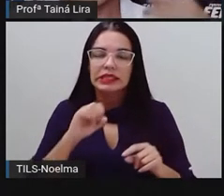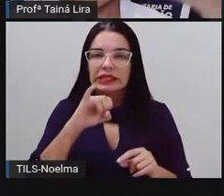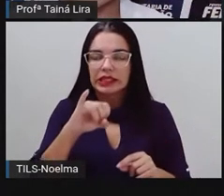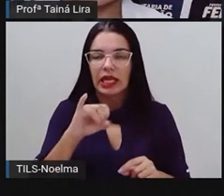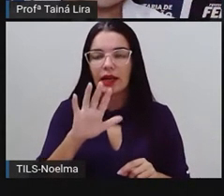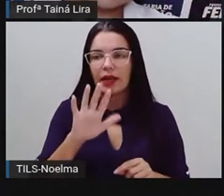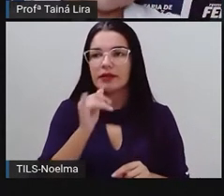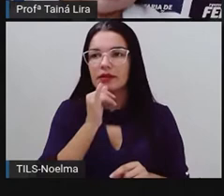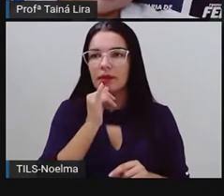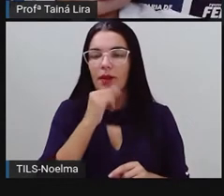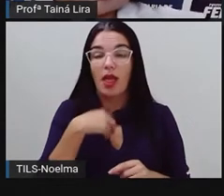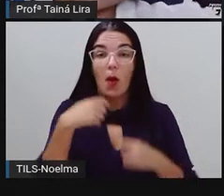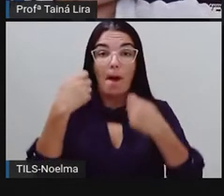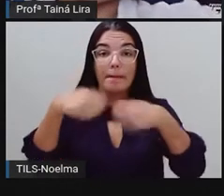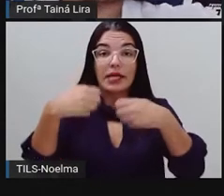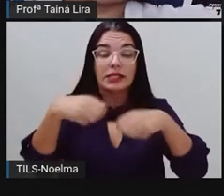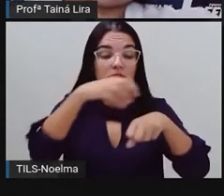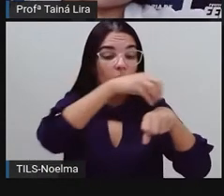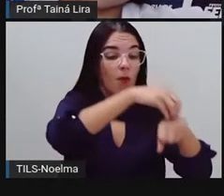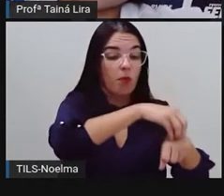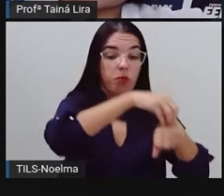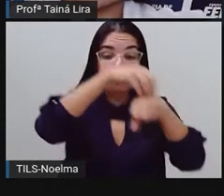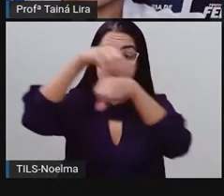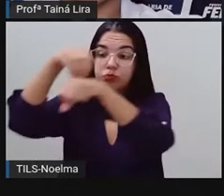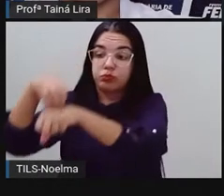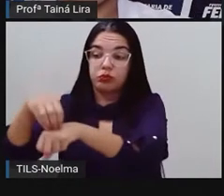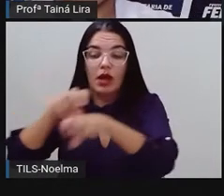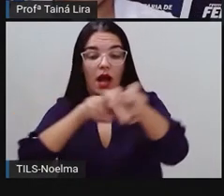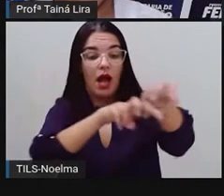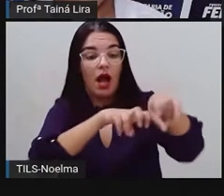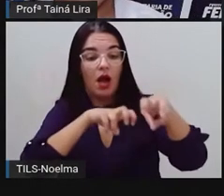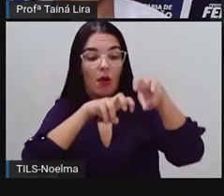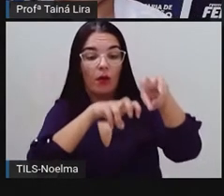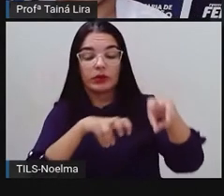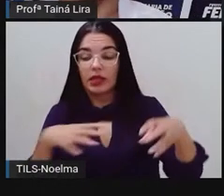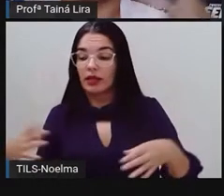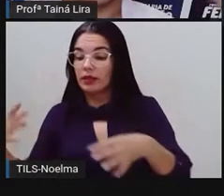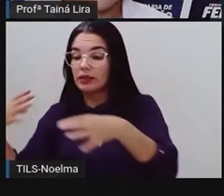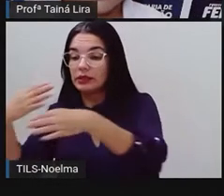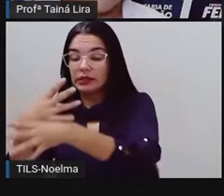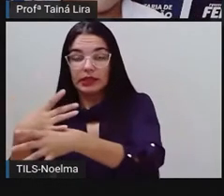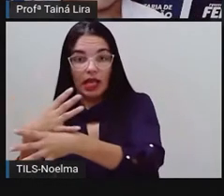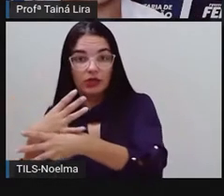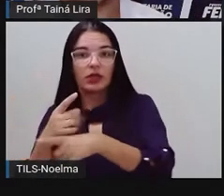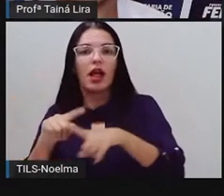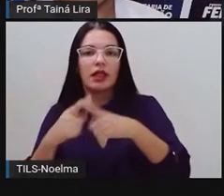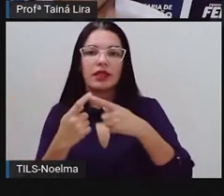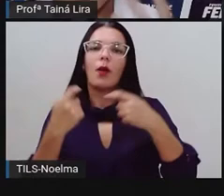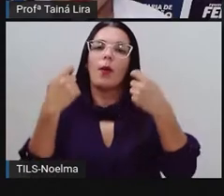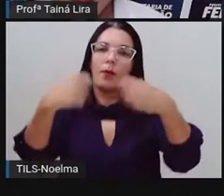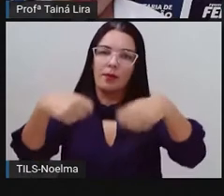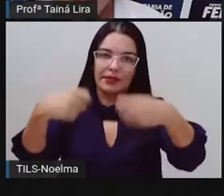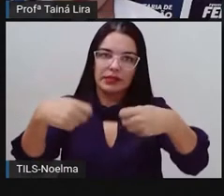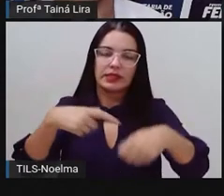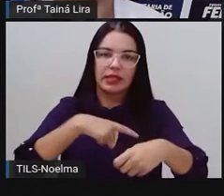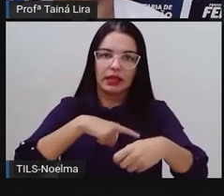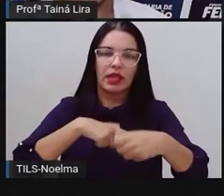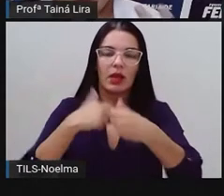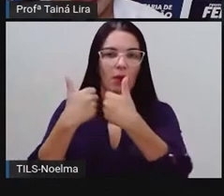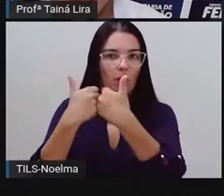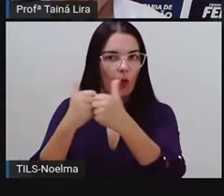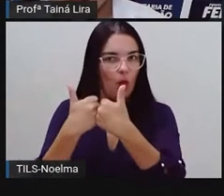fala né Aí eu preciso me deslocar da zona rural para a zona urbana Aí sim que precisa ter o